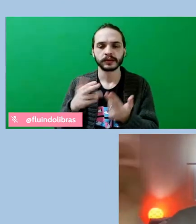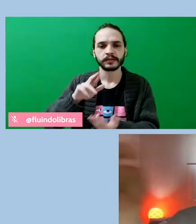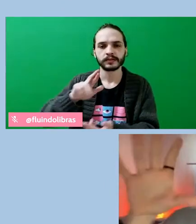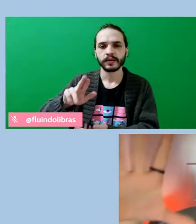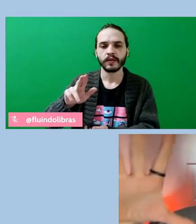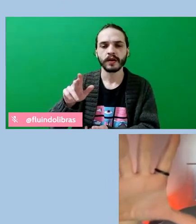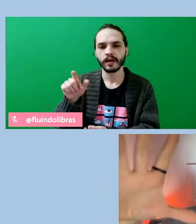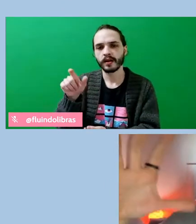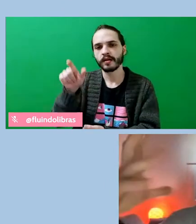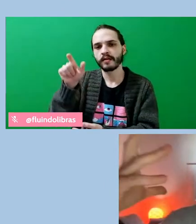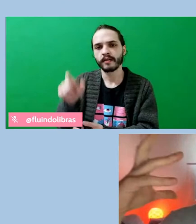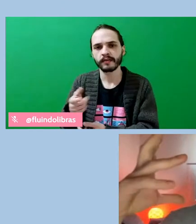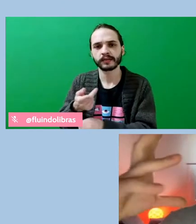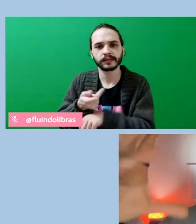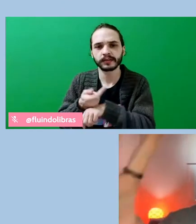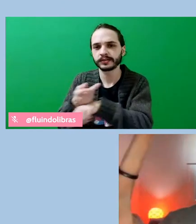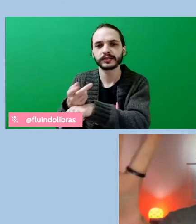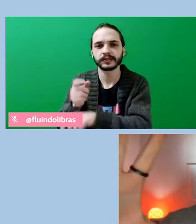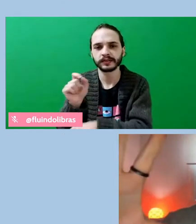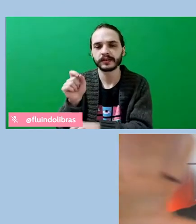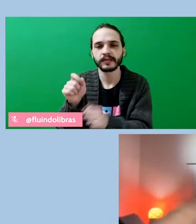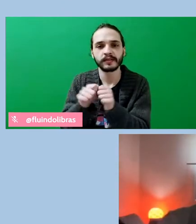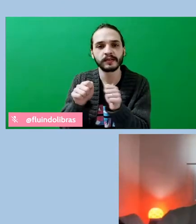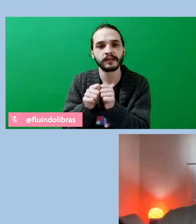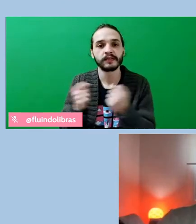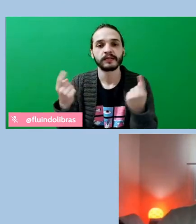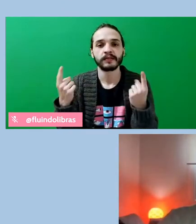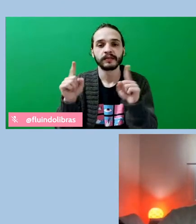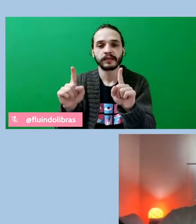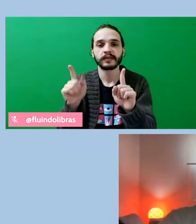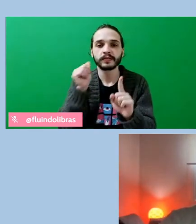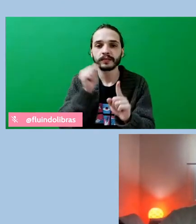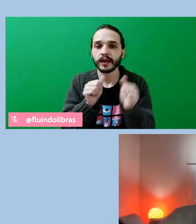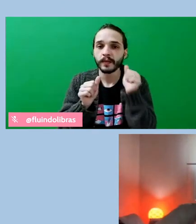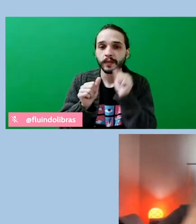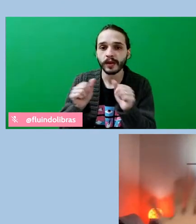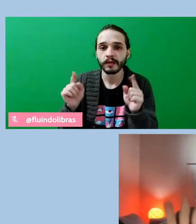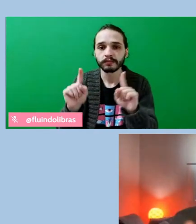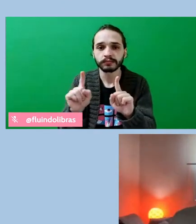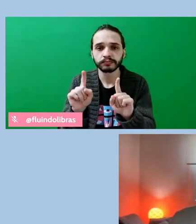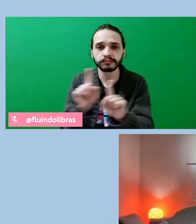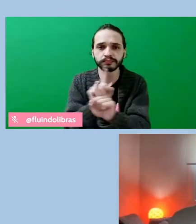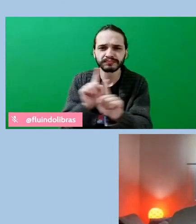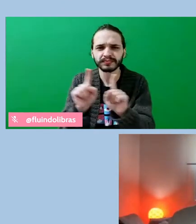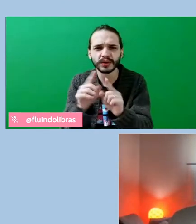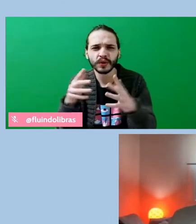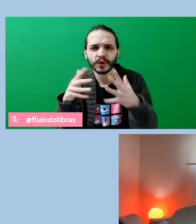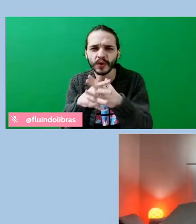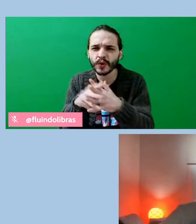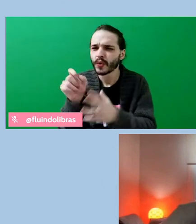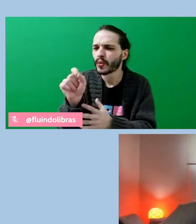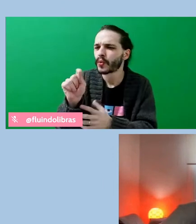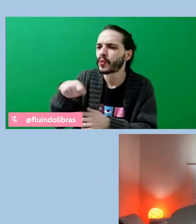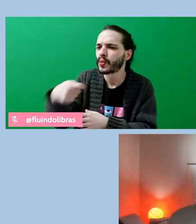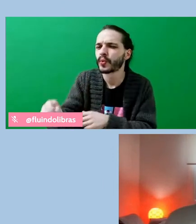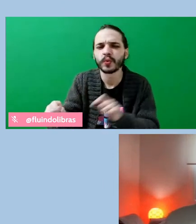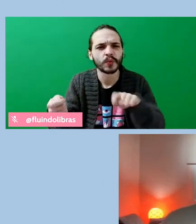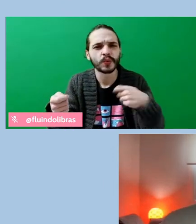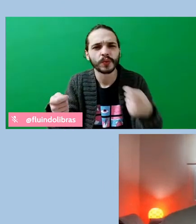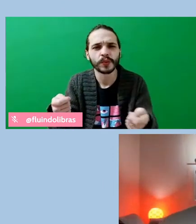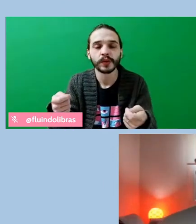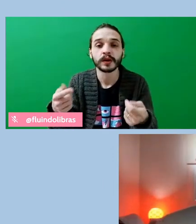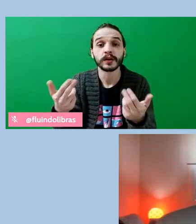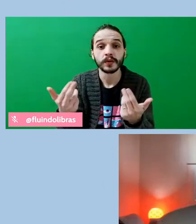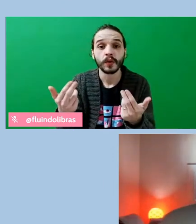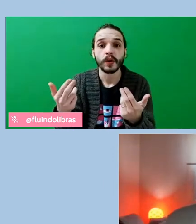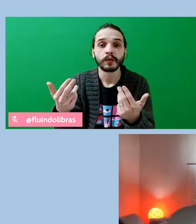né? Você falou, você vai fazer essas duas mulheres. Existe essa sobreposição, existe essa confusão de quem é quem, né? Existe essa diluição